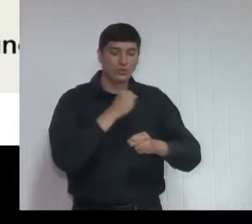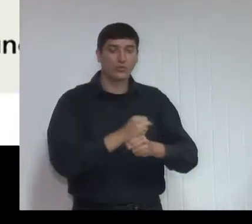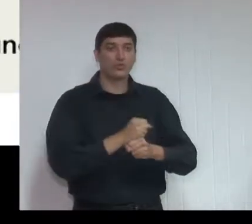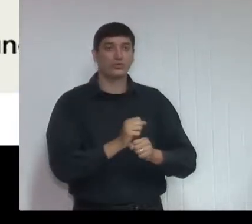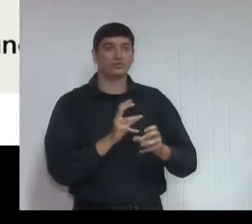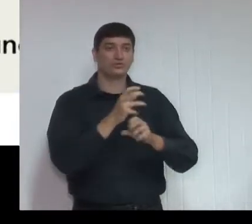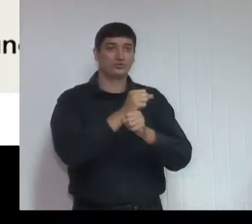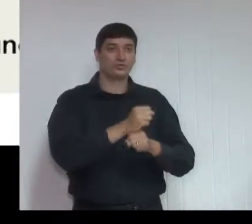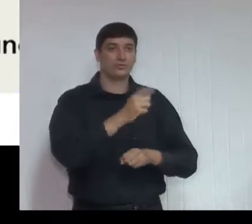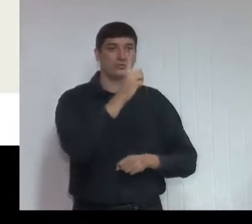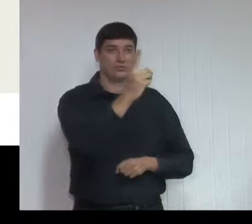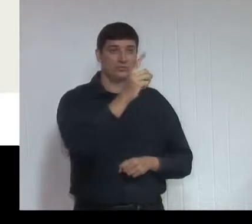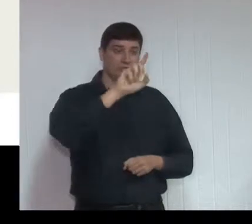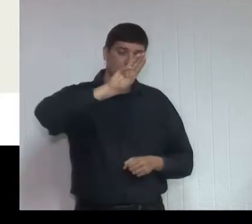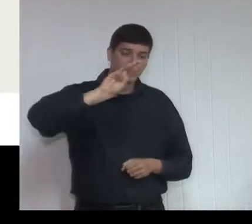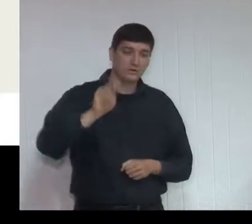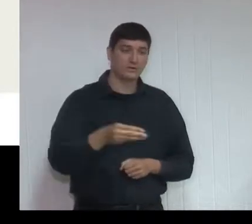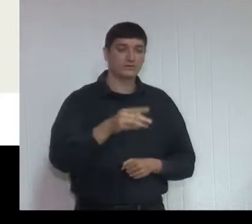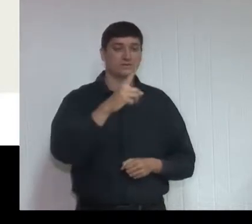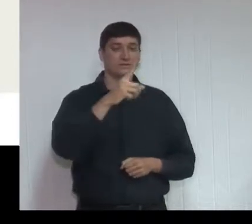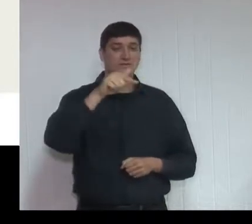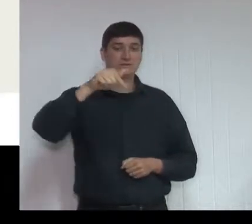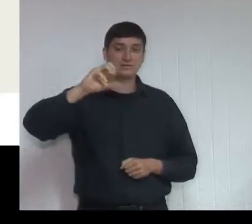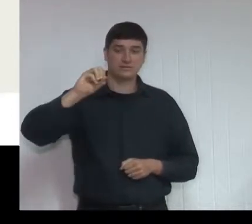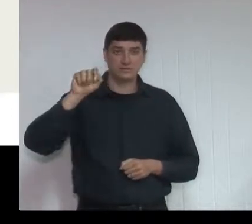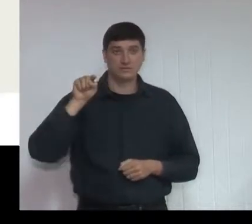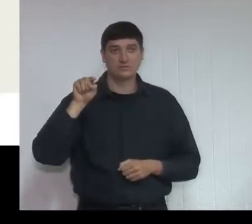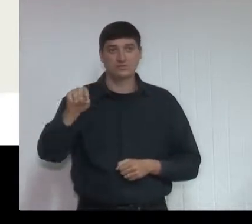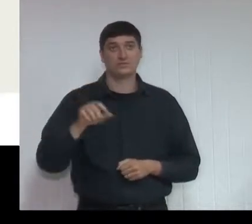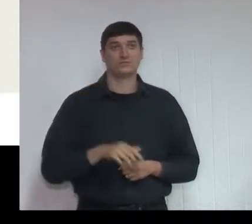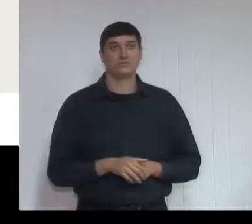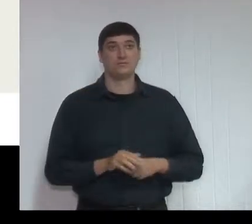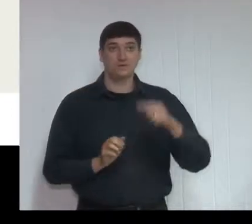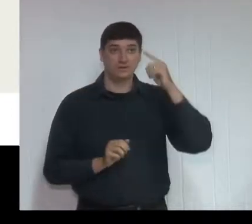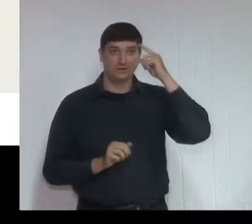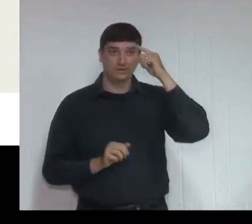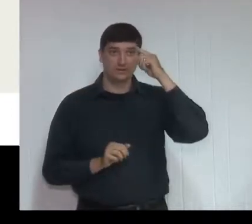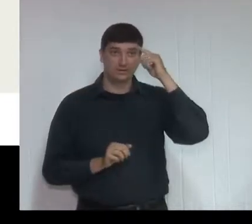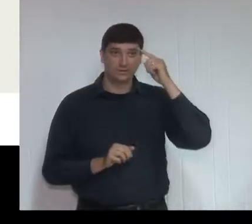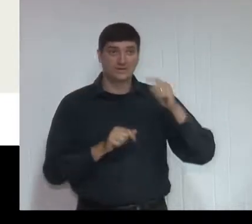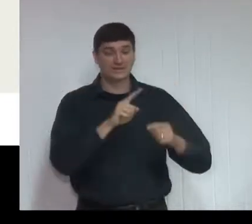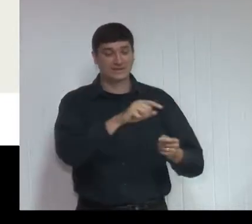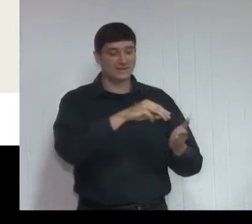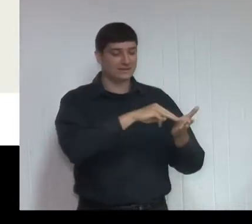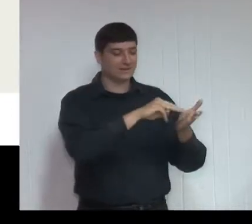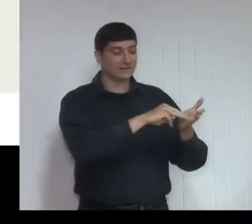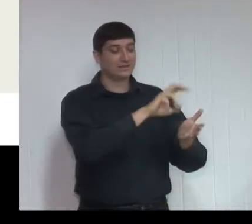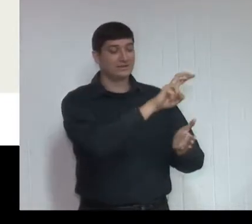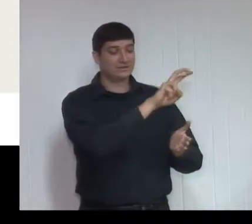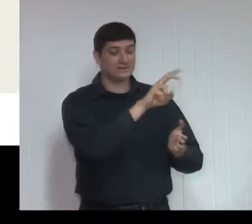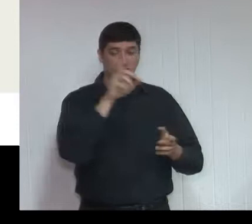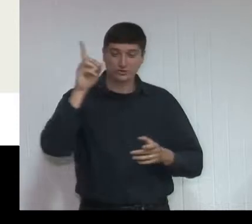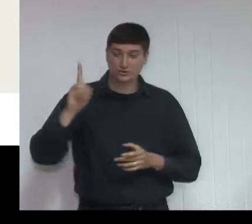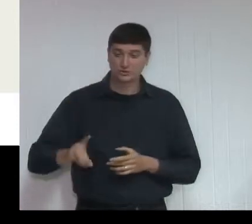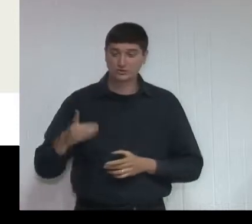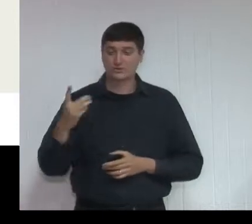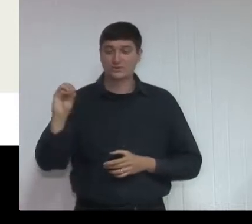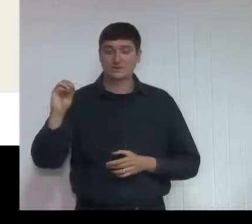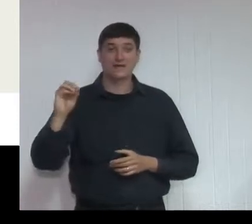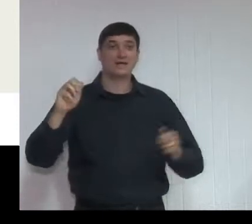outro slide para terminar o raciocínio? Com 5 secretarias e 10 diretores, é uma economia anual de